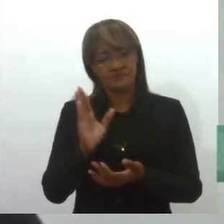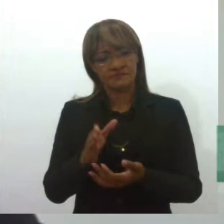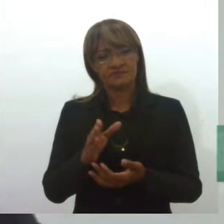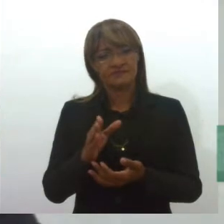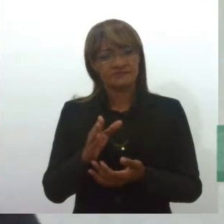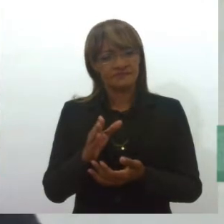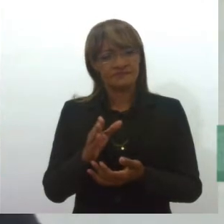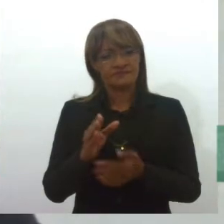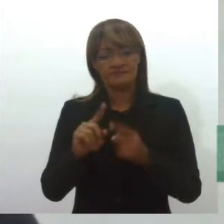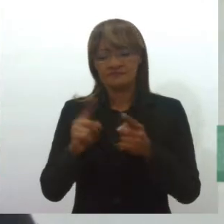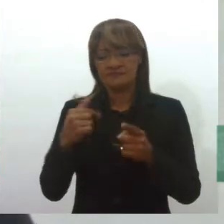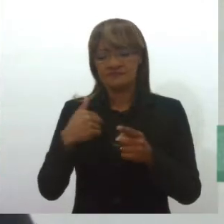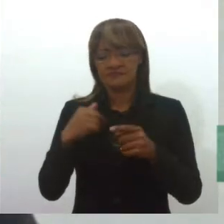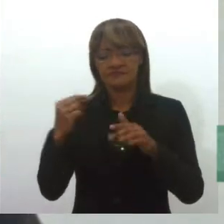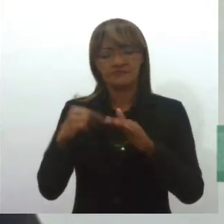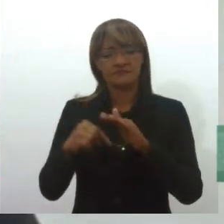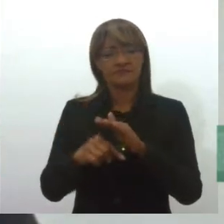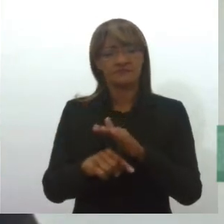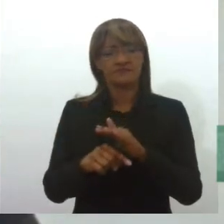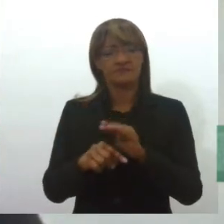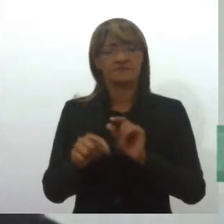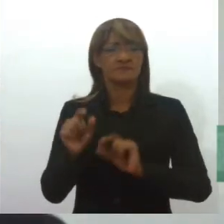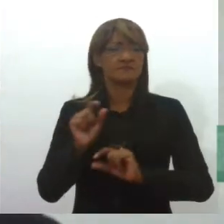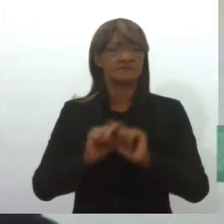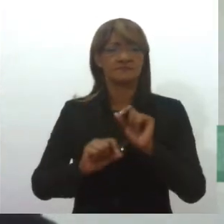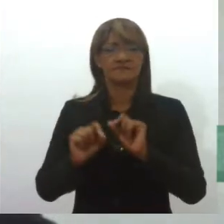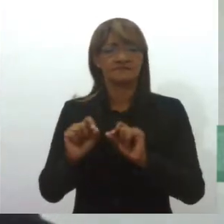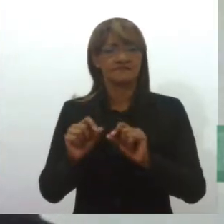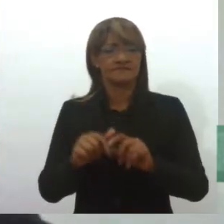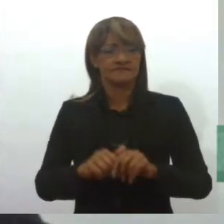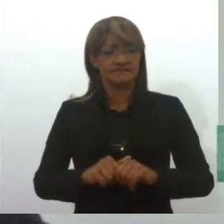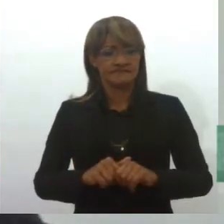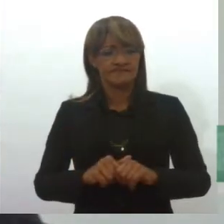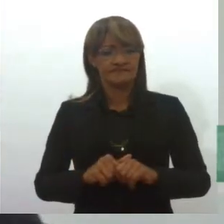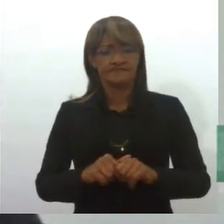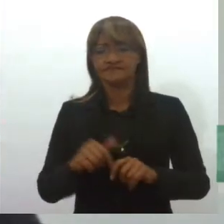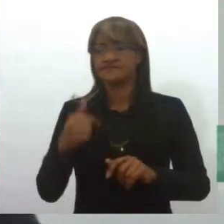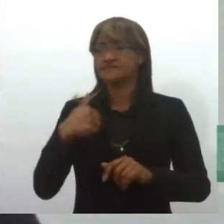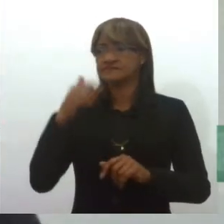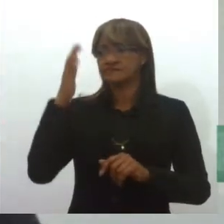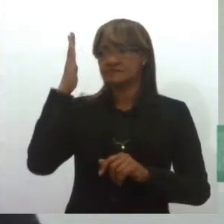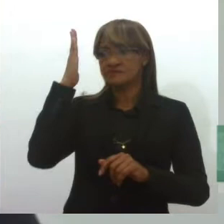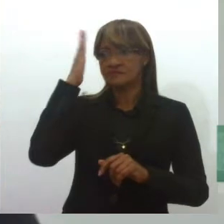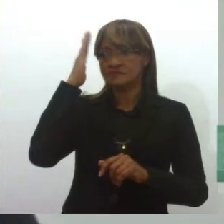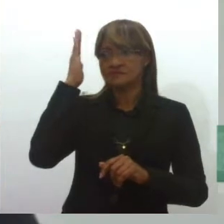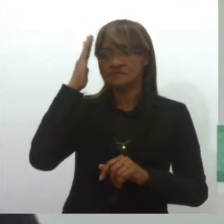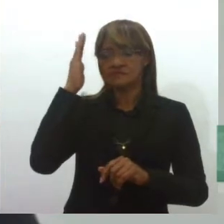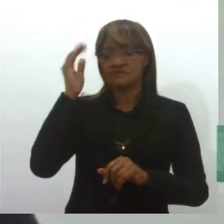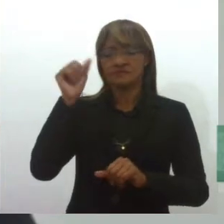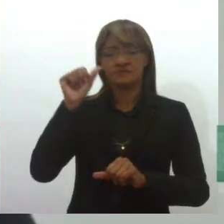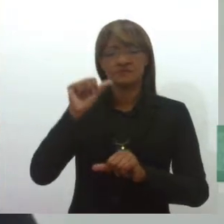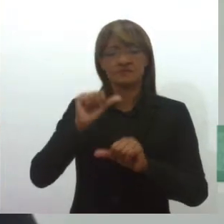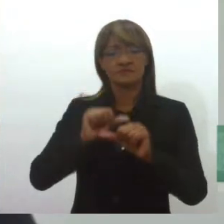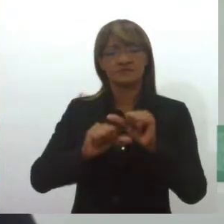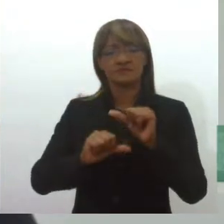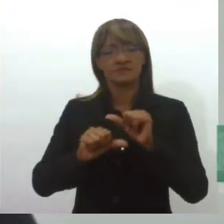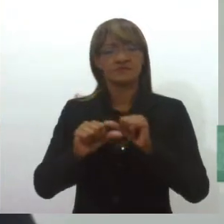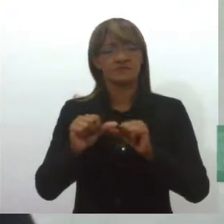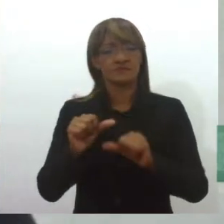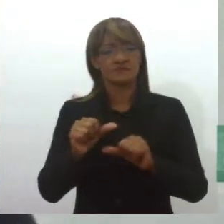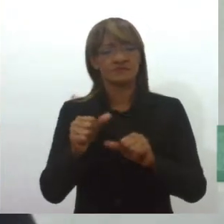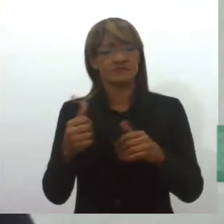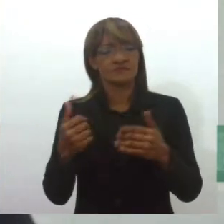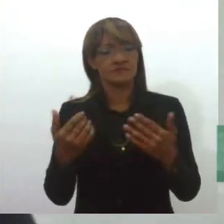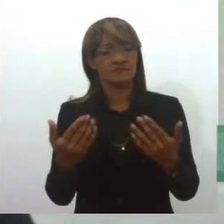pouquinho além, sabe, Iglesias e doutor? Eu entendo que a transformação desse tipo penal em